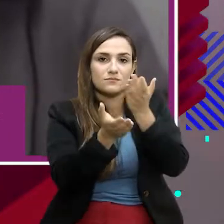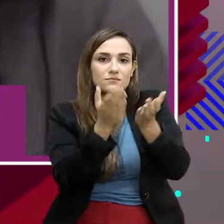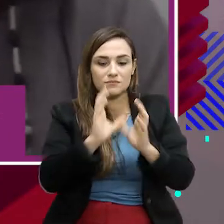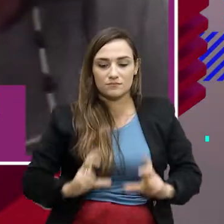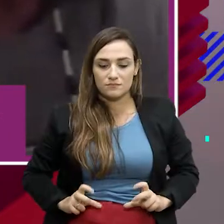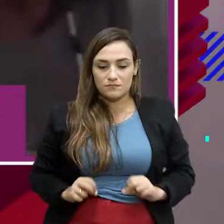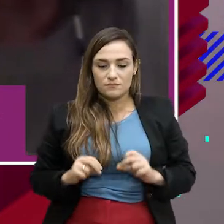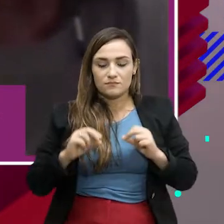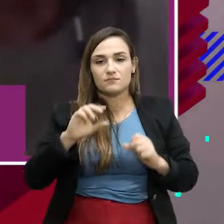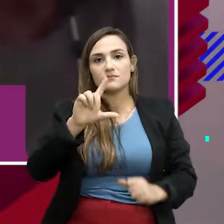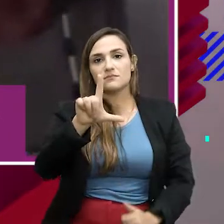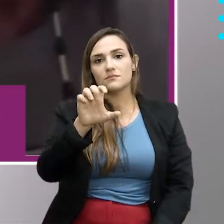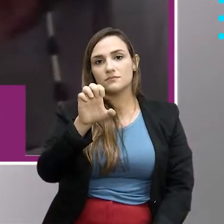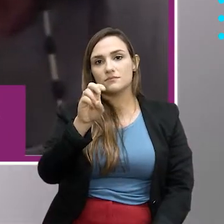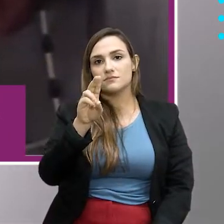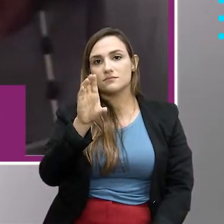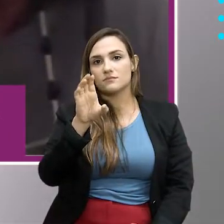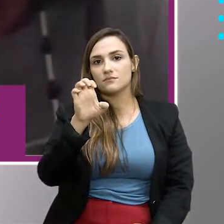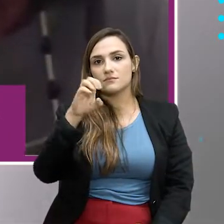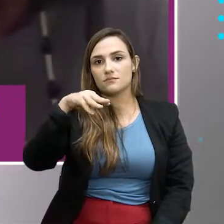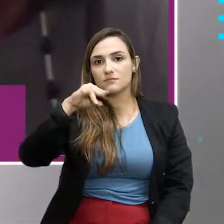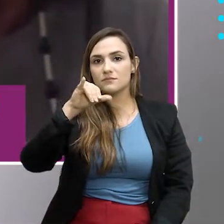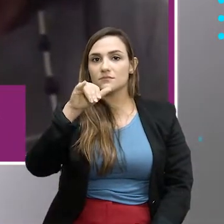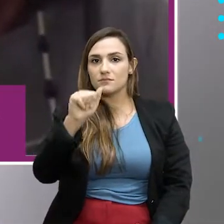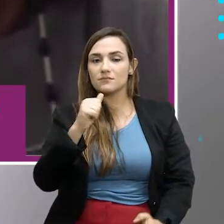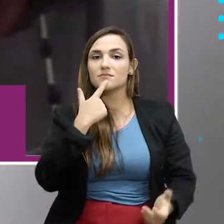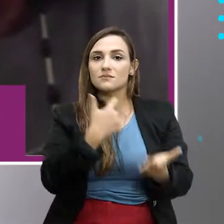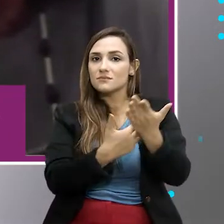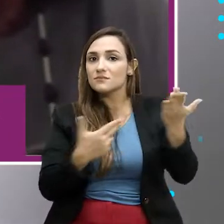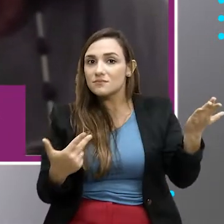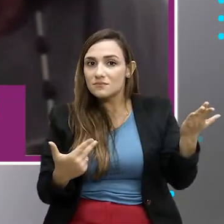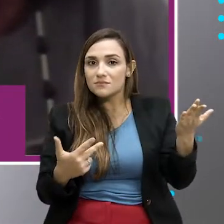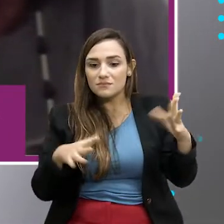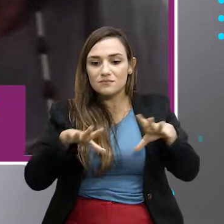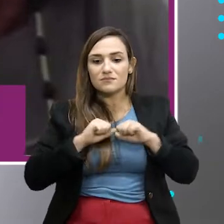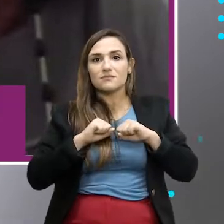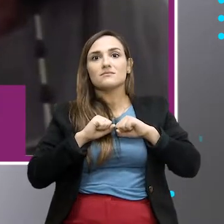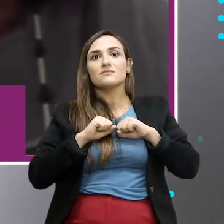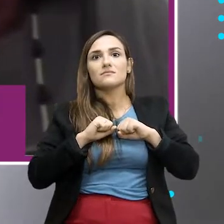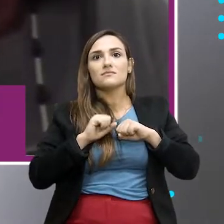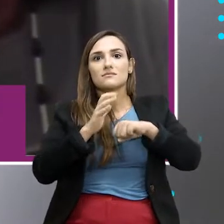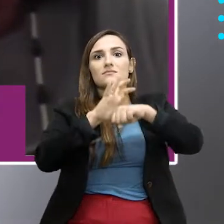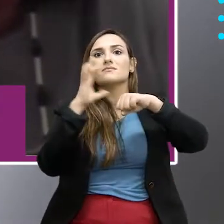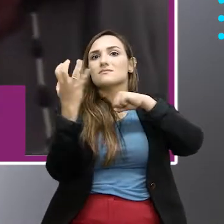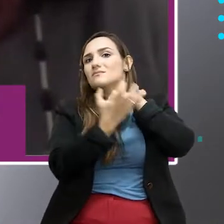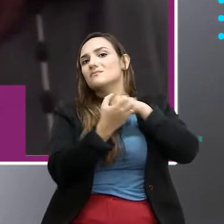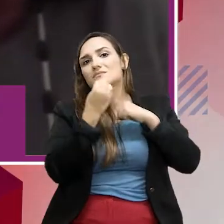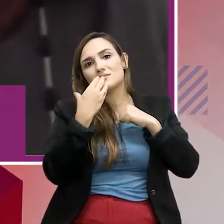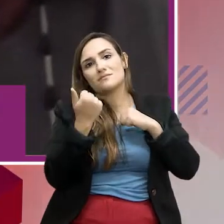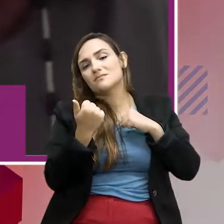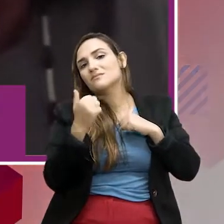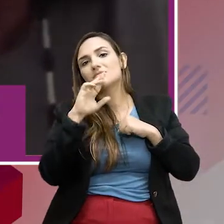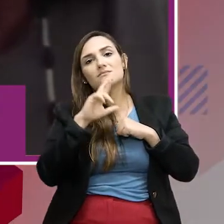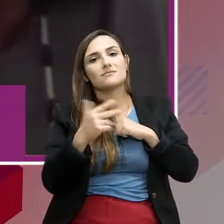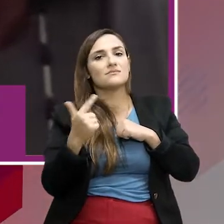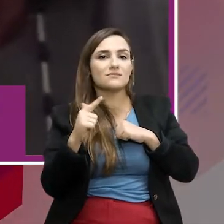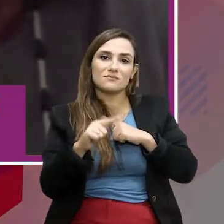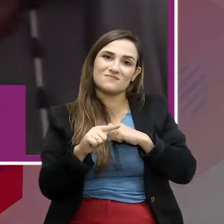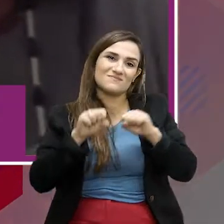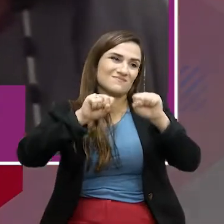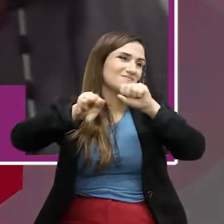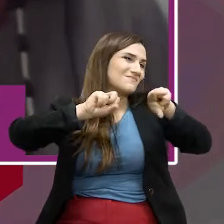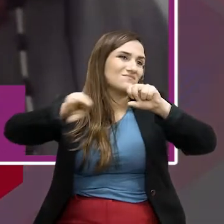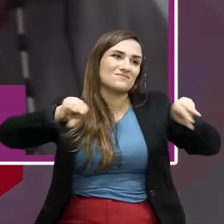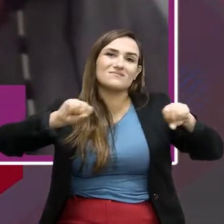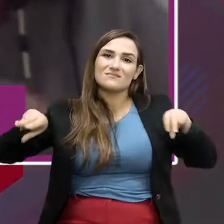eu tenho gente que está tratando de leucemia e linfoma, grandes chances de curar. Ela pega a Covid e aí ela não faz